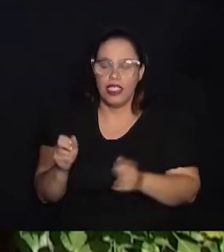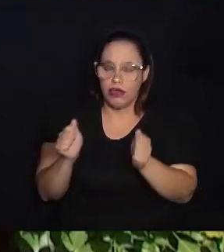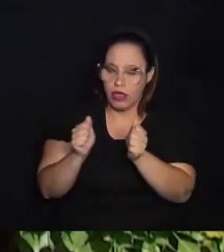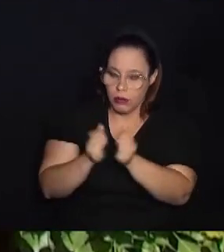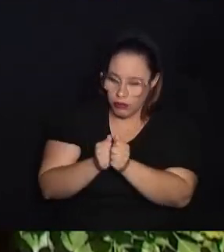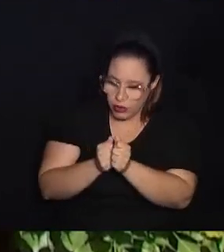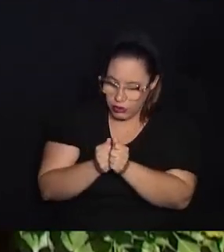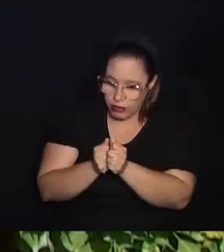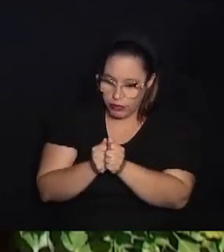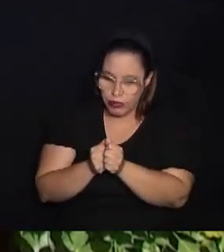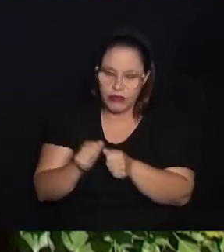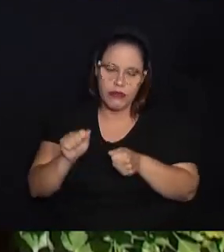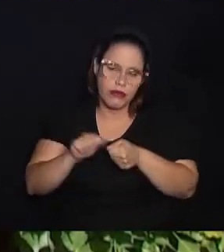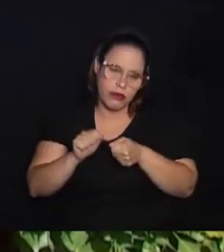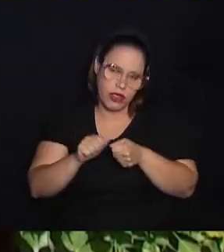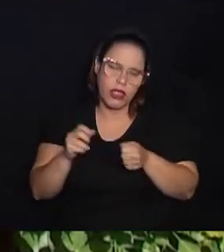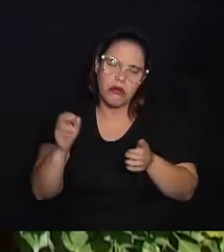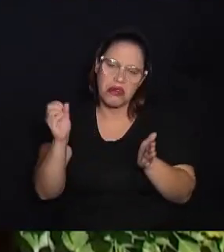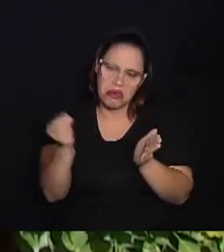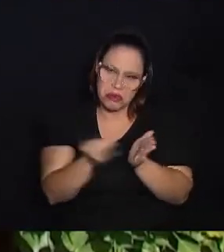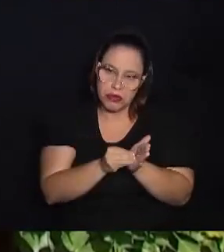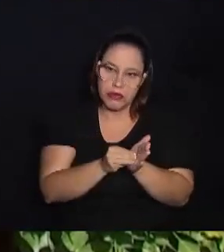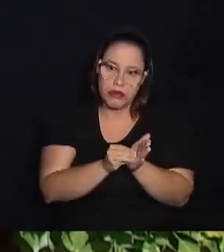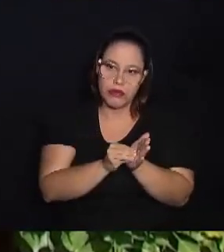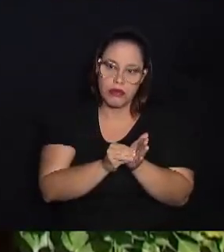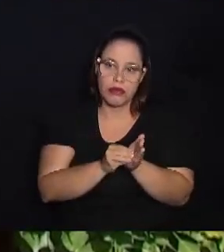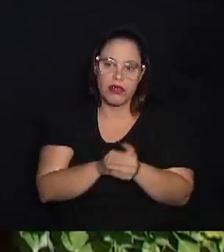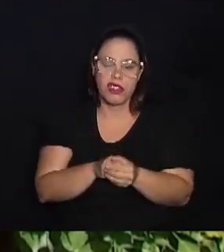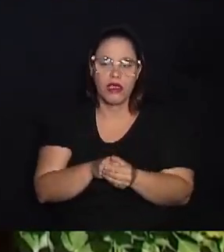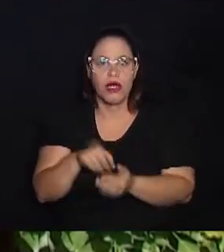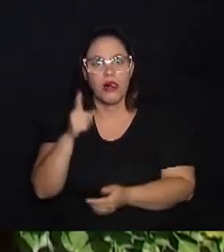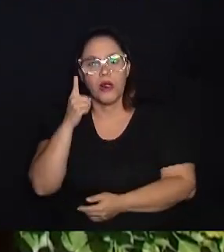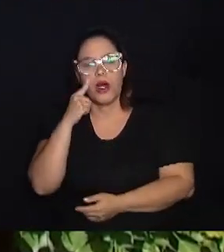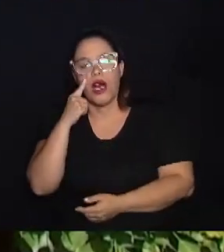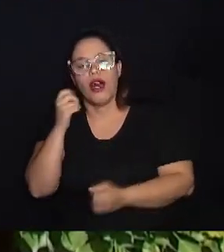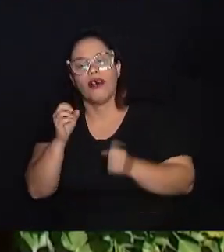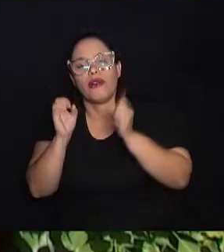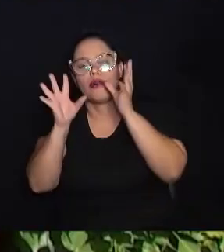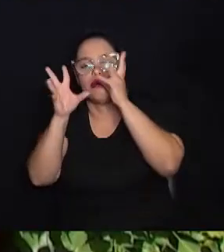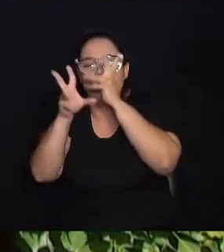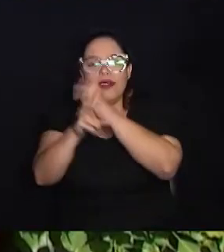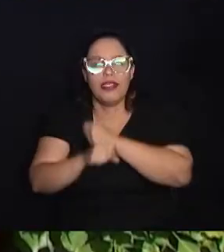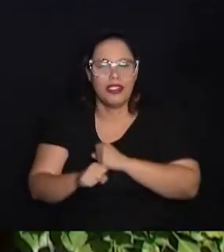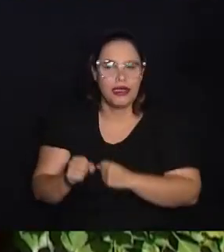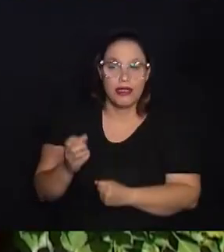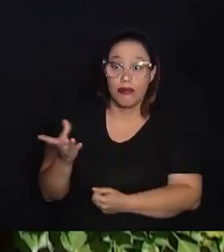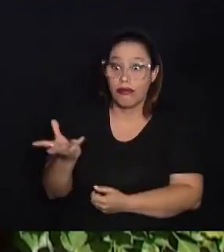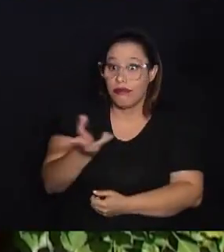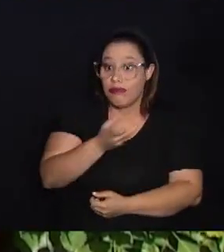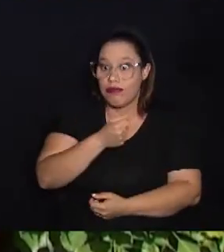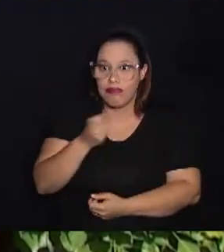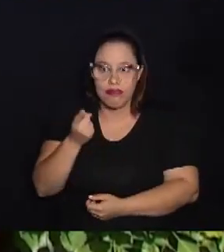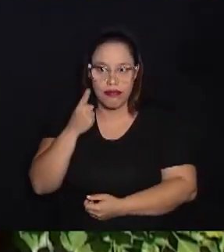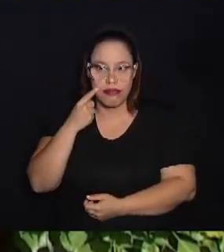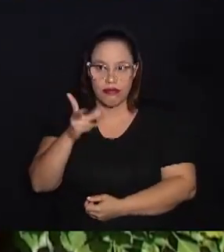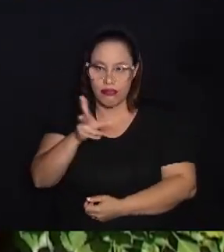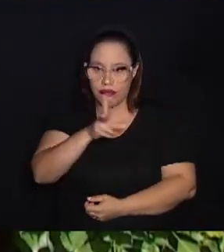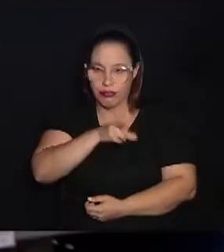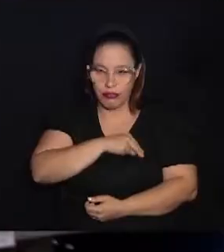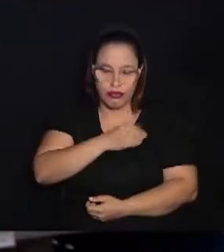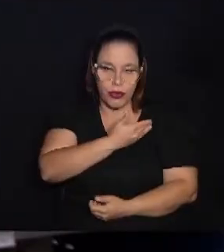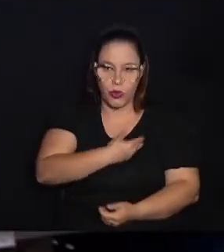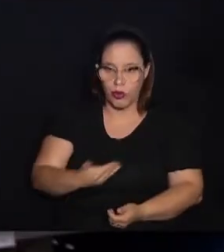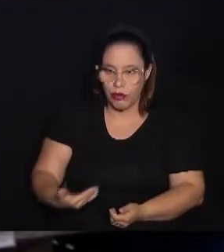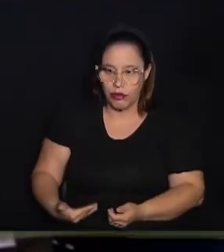assim que eu vim fazer a minha matrícula, eu vi esse jardim e achei muito bonito, que eu nunca tinha visto algo parecido em uma escola, né? Tanto particular quanto